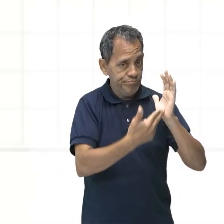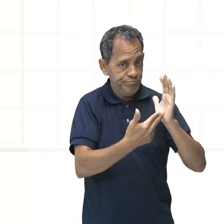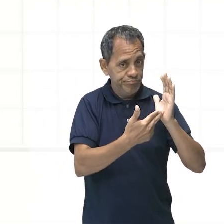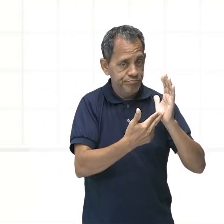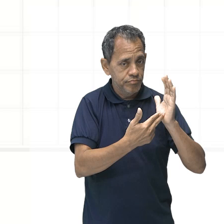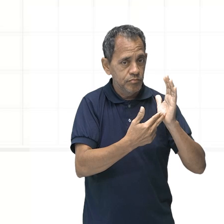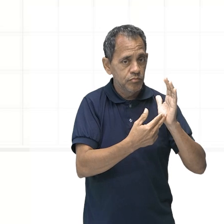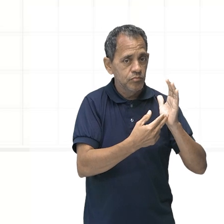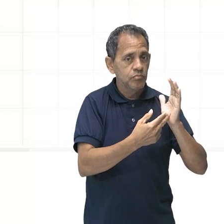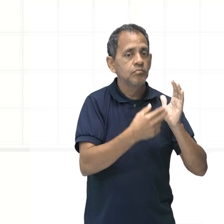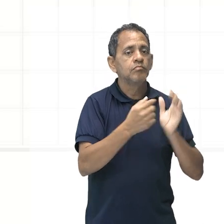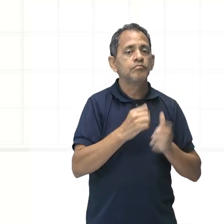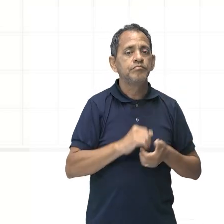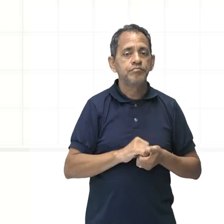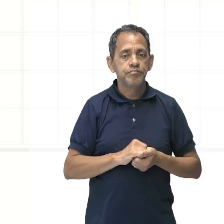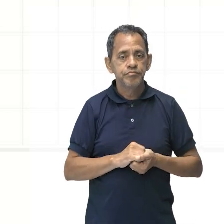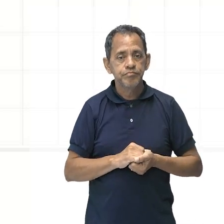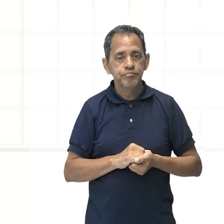que